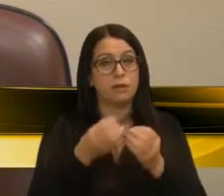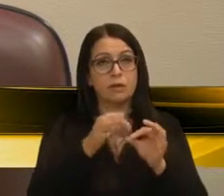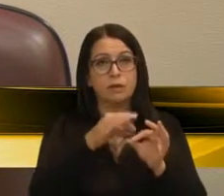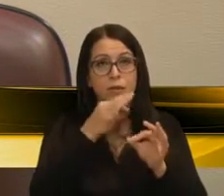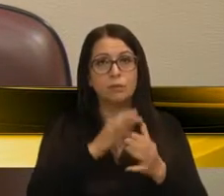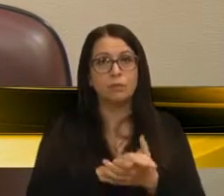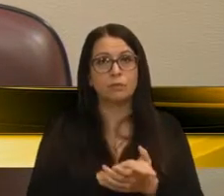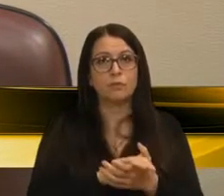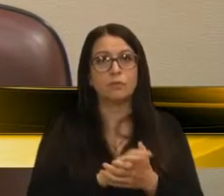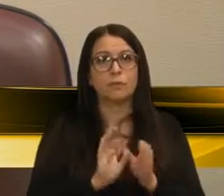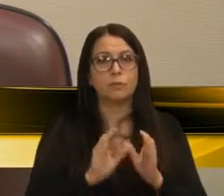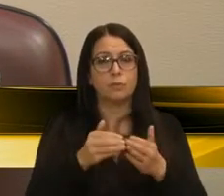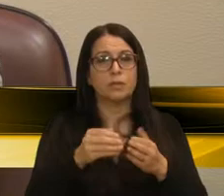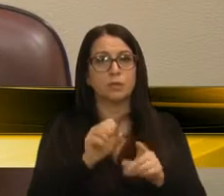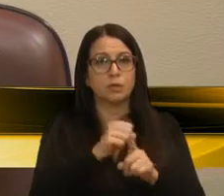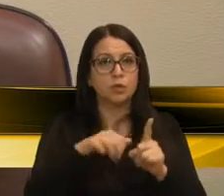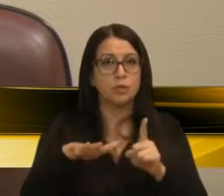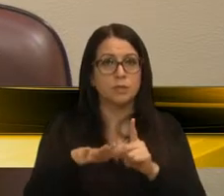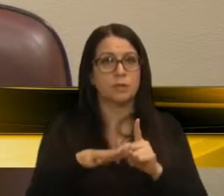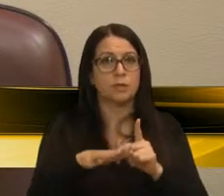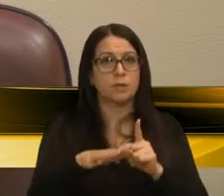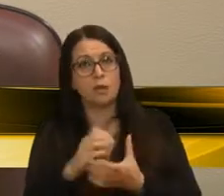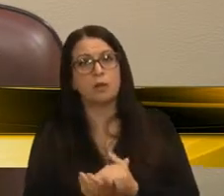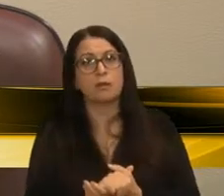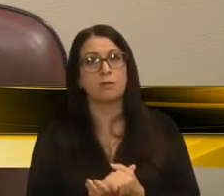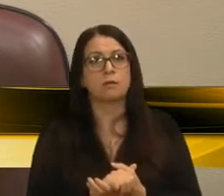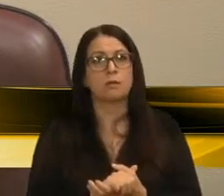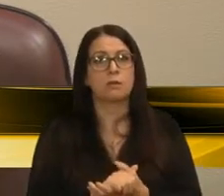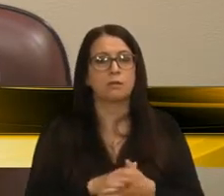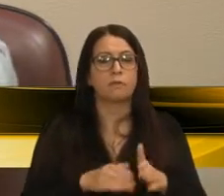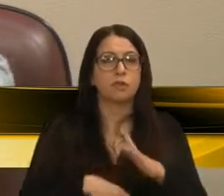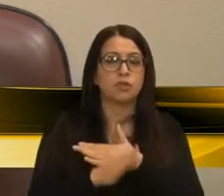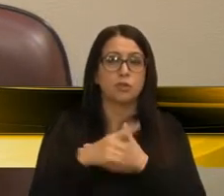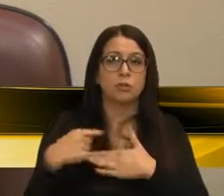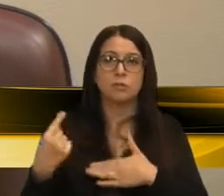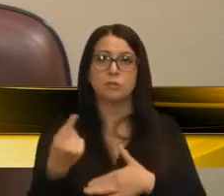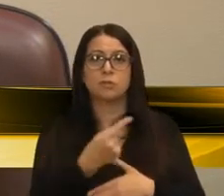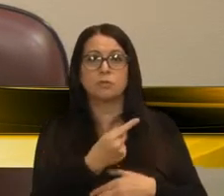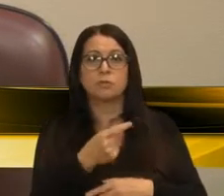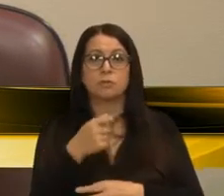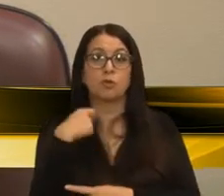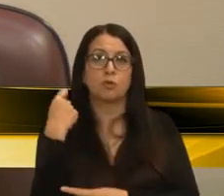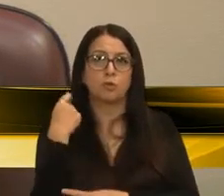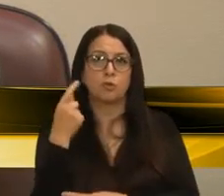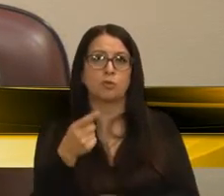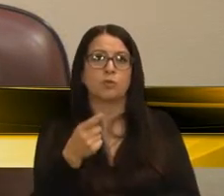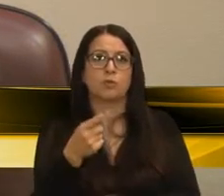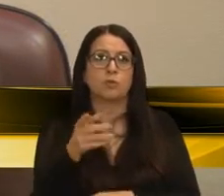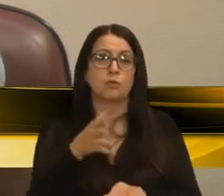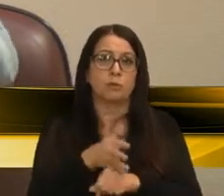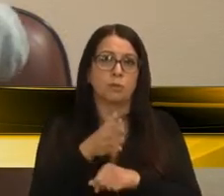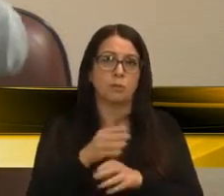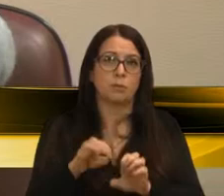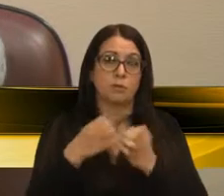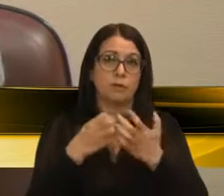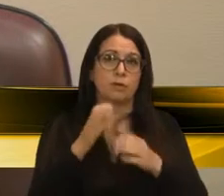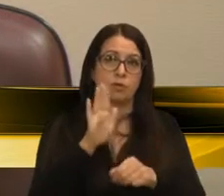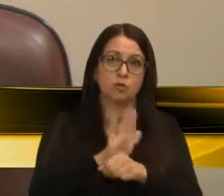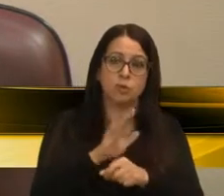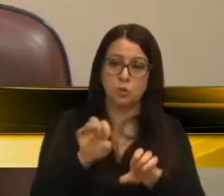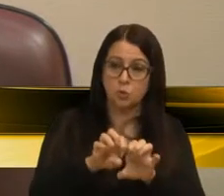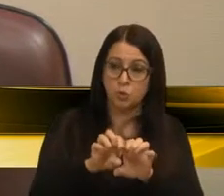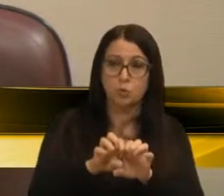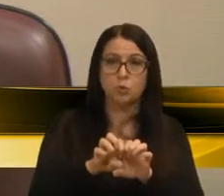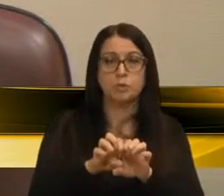Uva, na Comissão Social, na Comissão Comunitária, viajando aí por esse Rio Grande do Sul afora, participando dos eventos, ajudando na